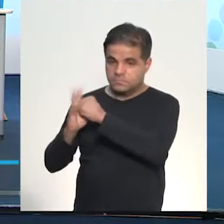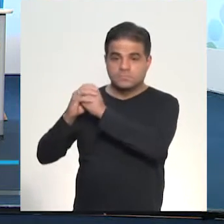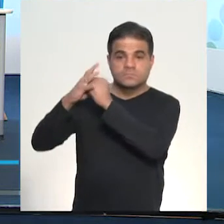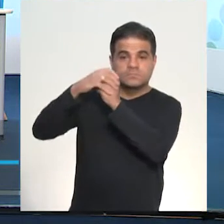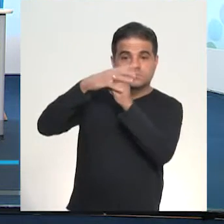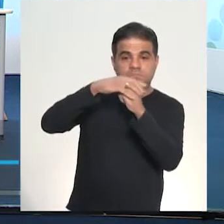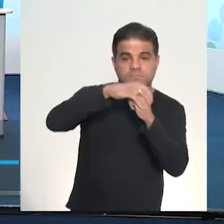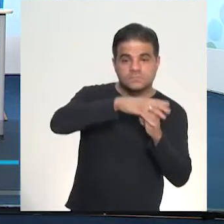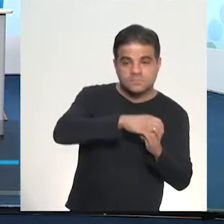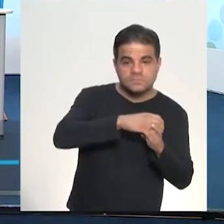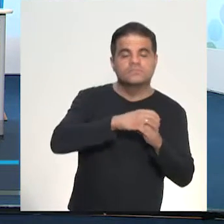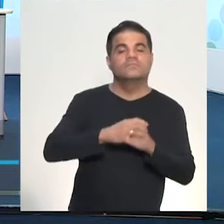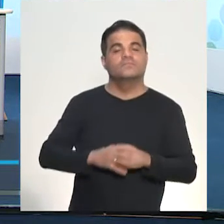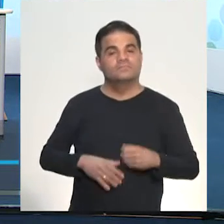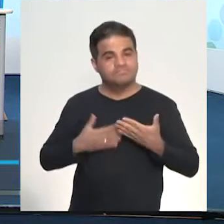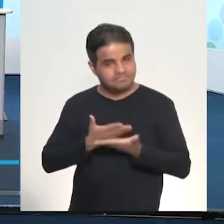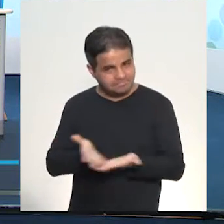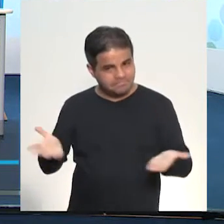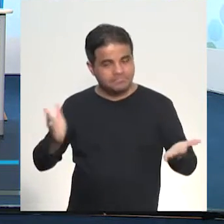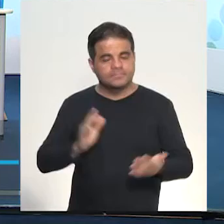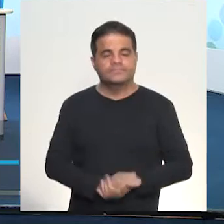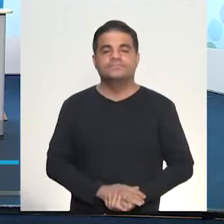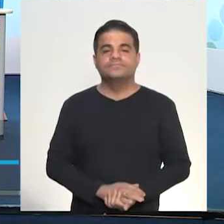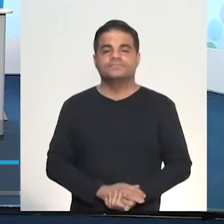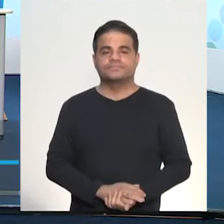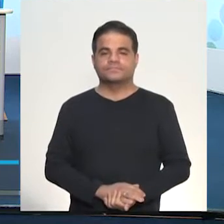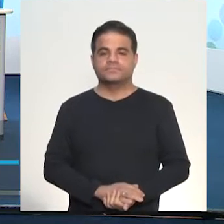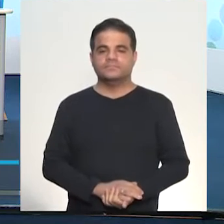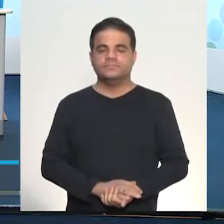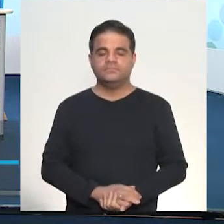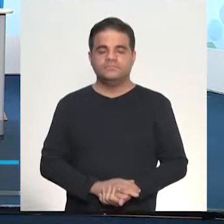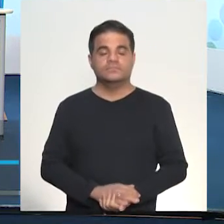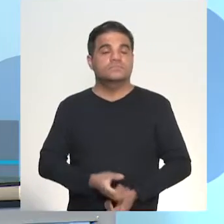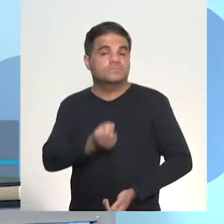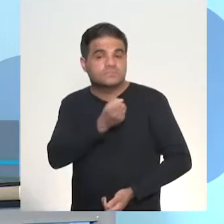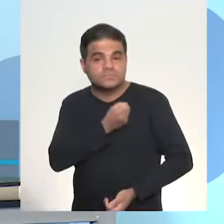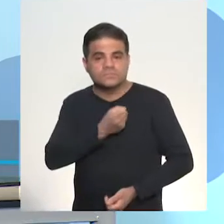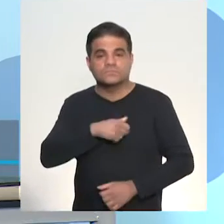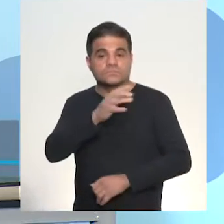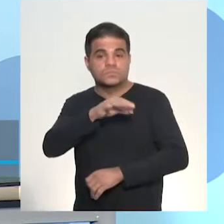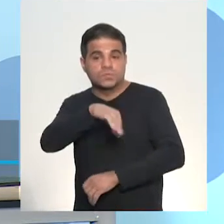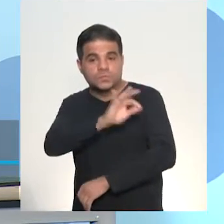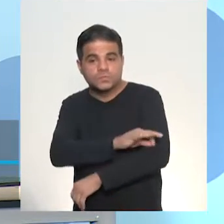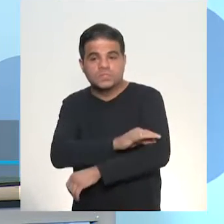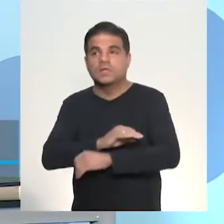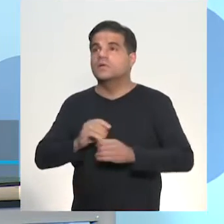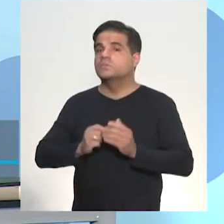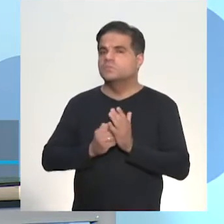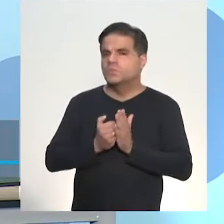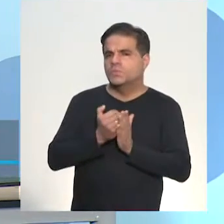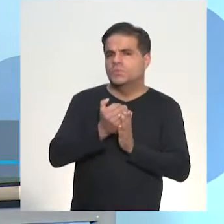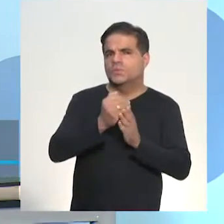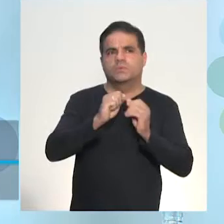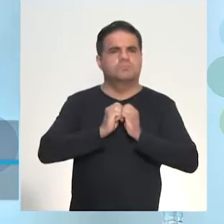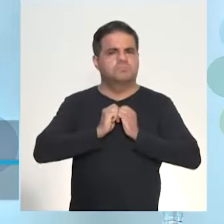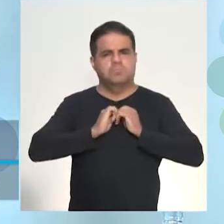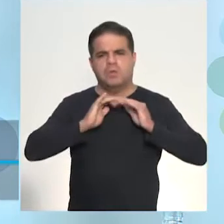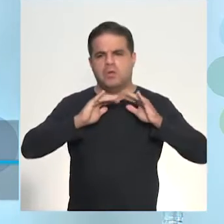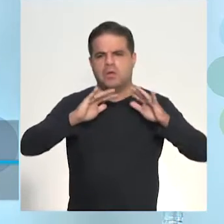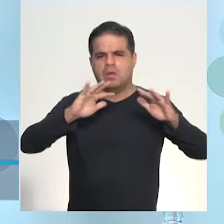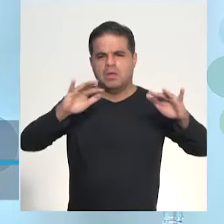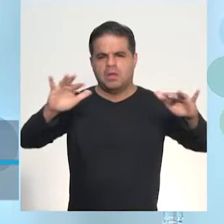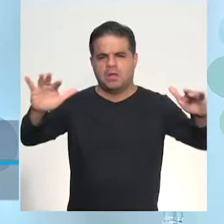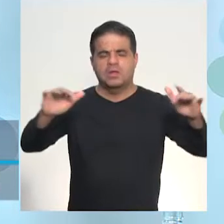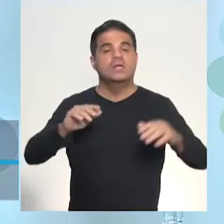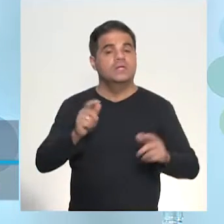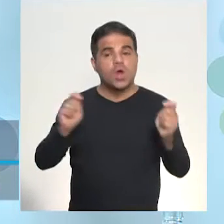sua aula, hein, ambiental. professor? Então. Né? O número de insetos vai crescer, né? Porque se alimenta desses Sim, insetos. controla a população de insetos, eu